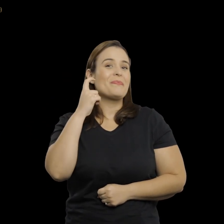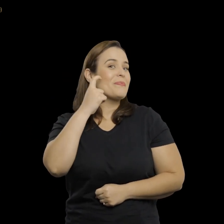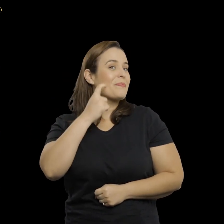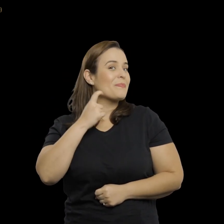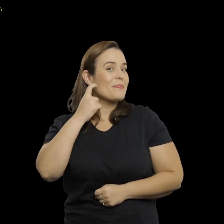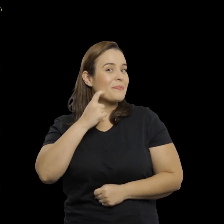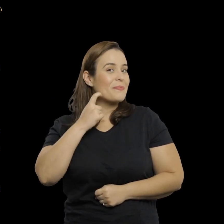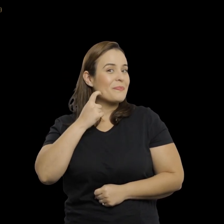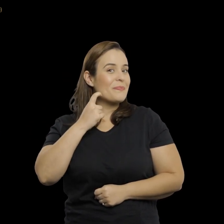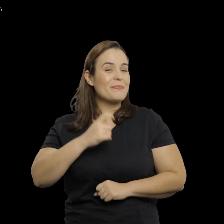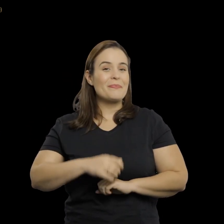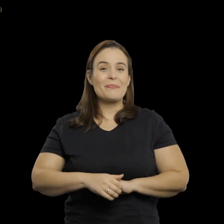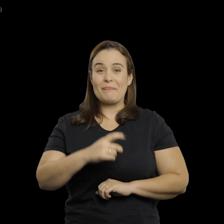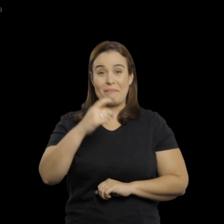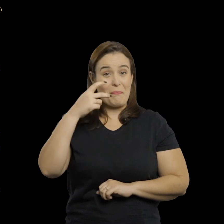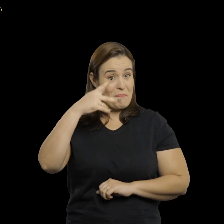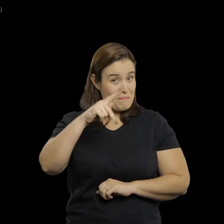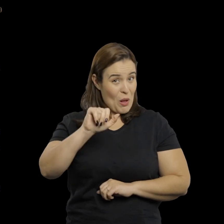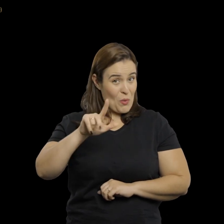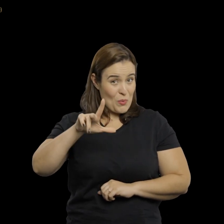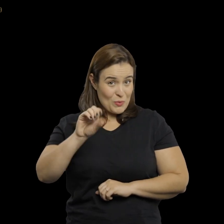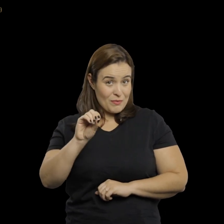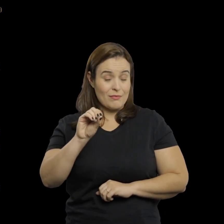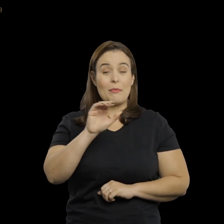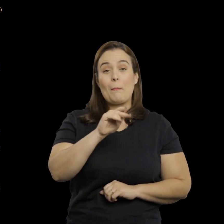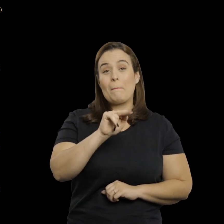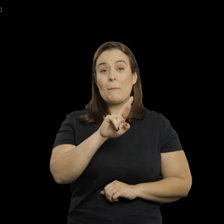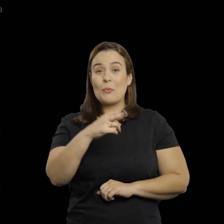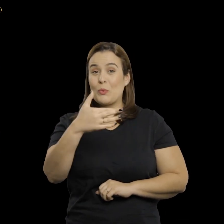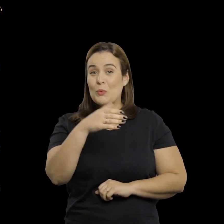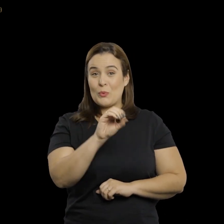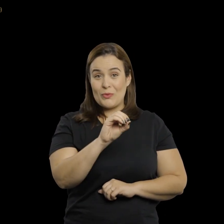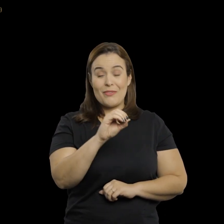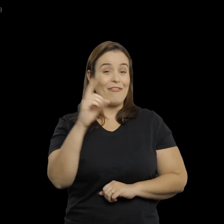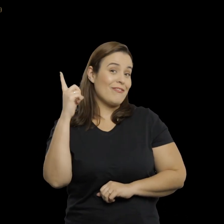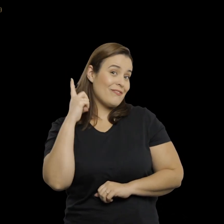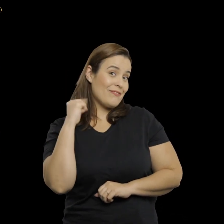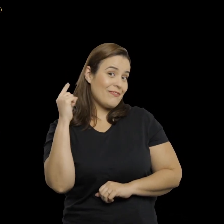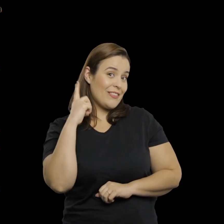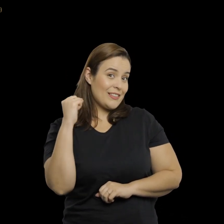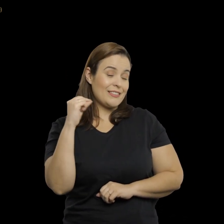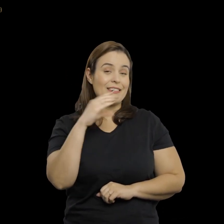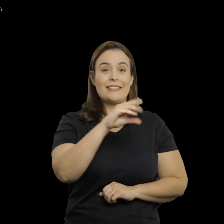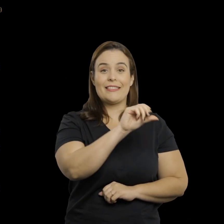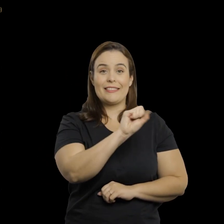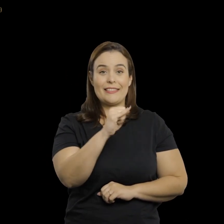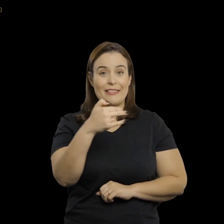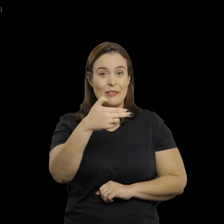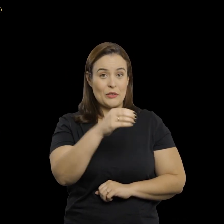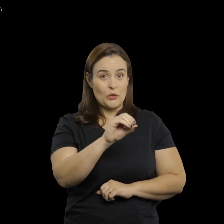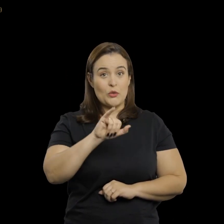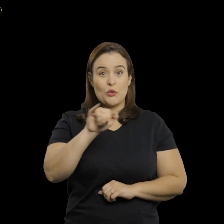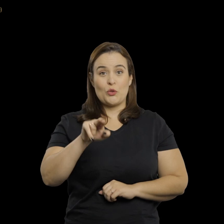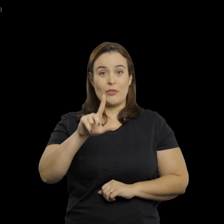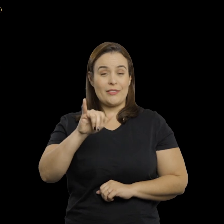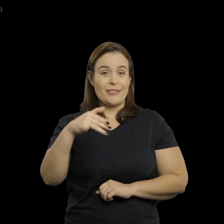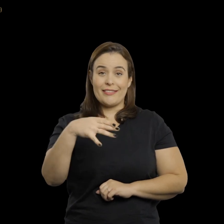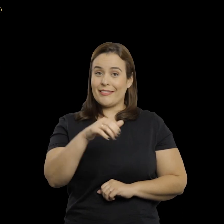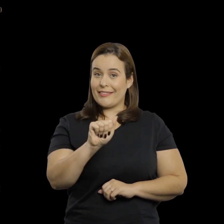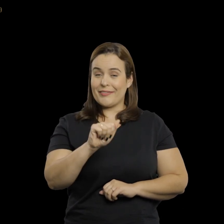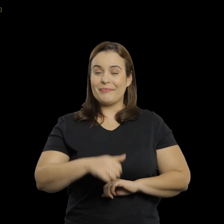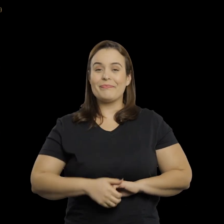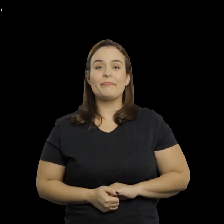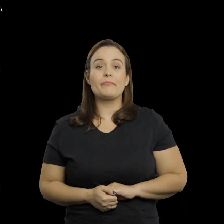Miranda, Felipe Vasconcelos Viana, Paulo Castro, Bruno Treviso, Bruno Félix, Cassiano Fraga e